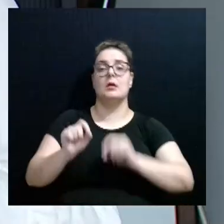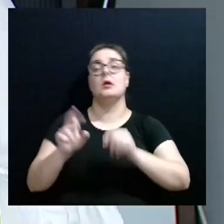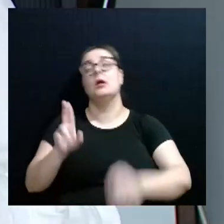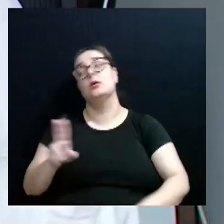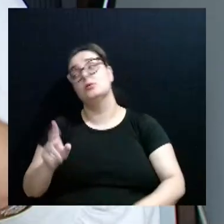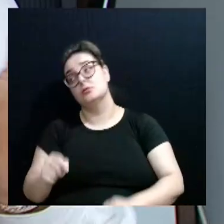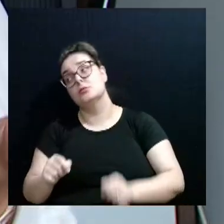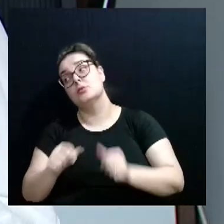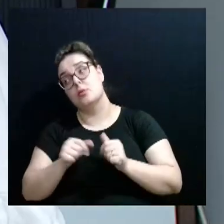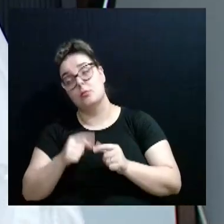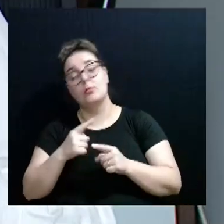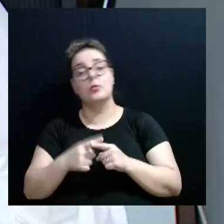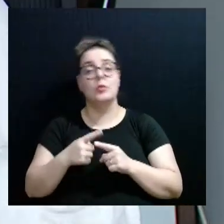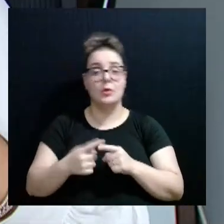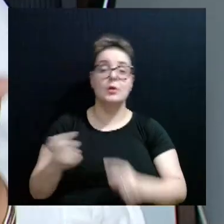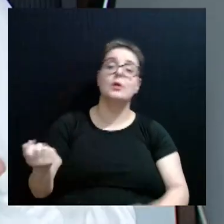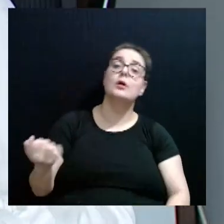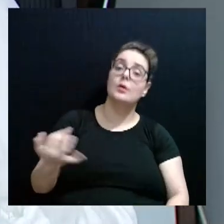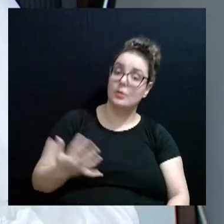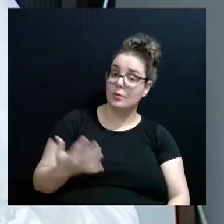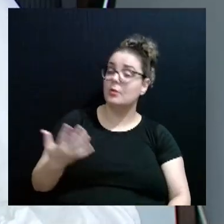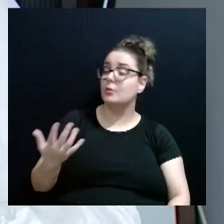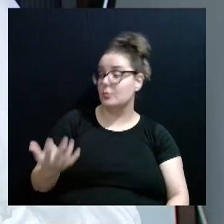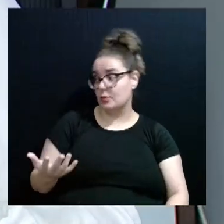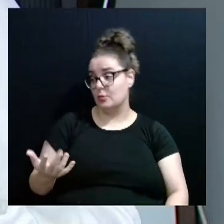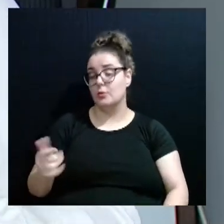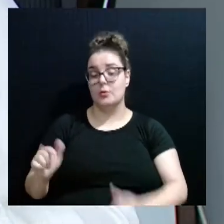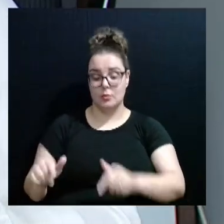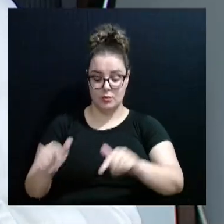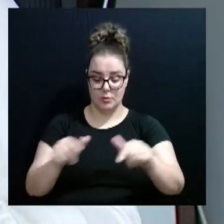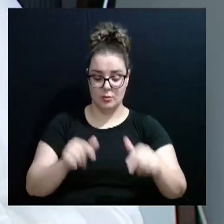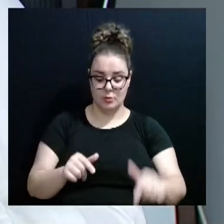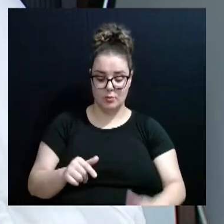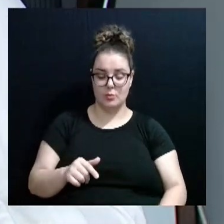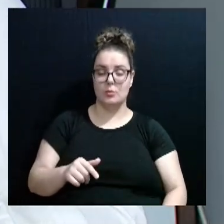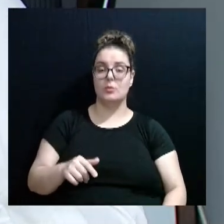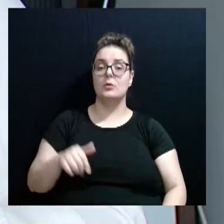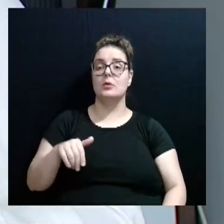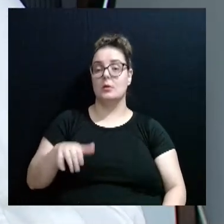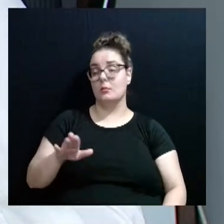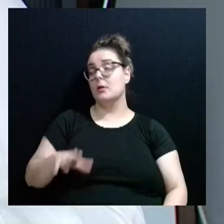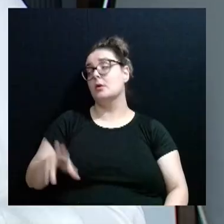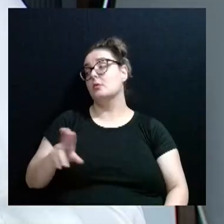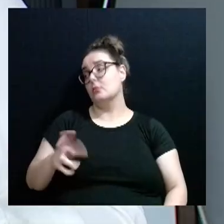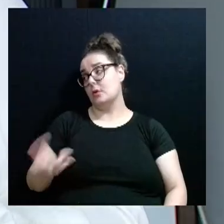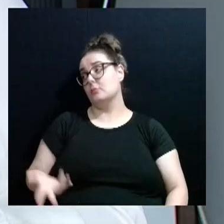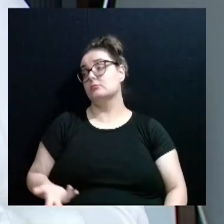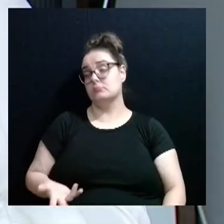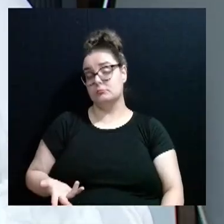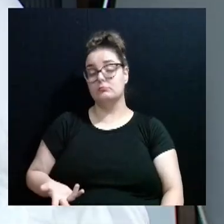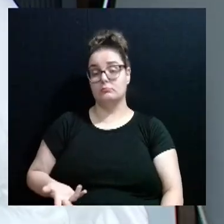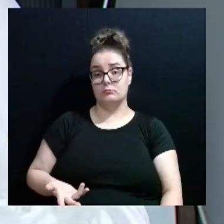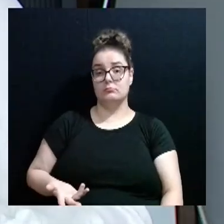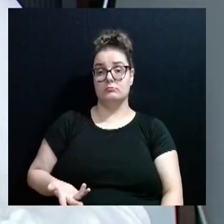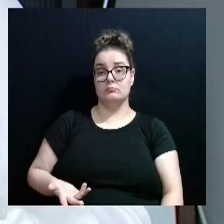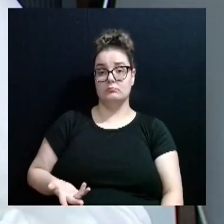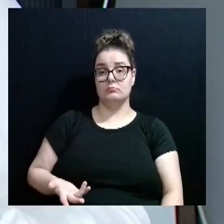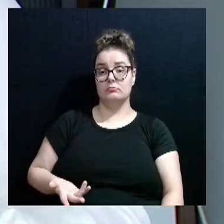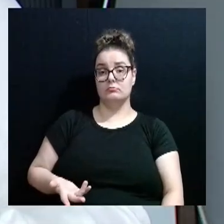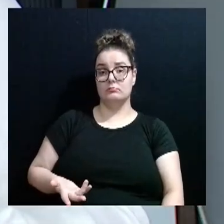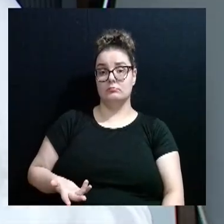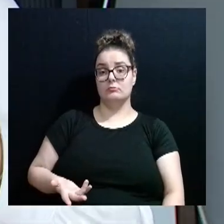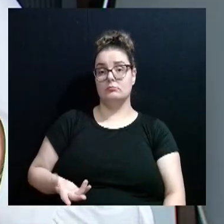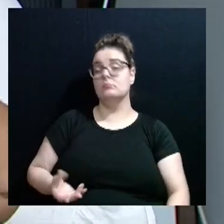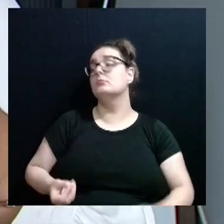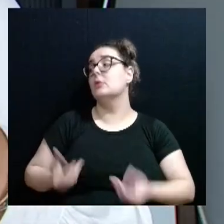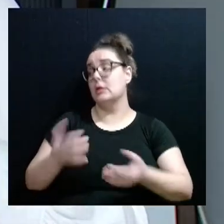porque usa a quantidade, né, os locais em que eles são mais usados, e isso traz mais